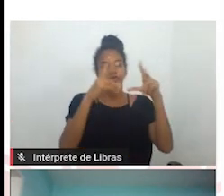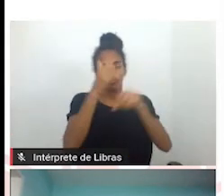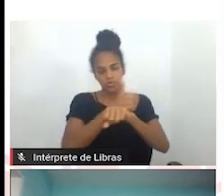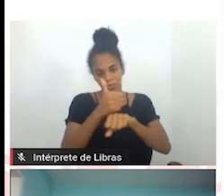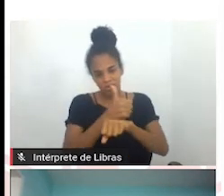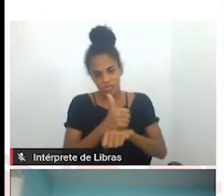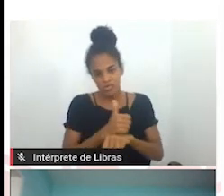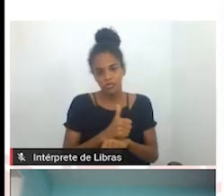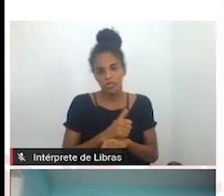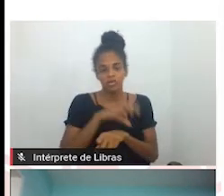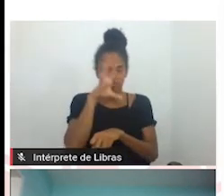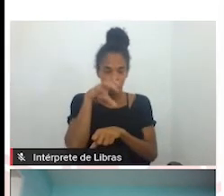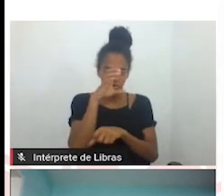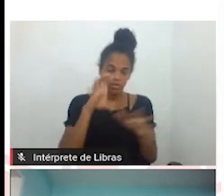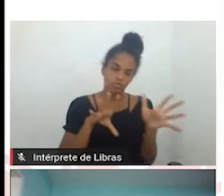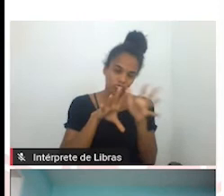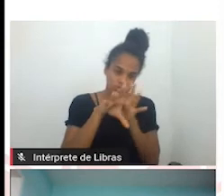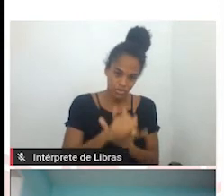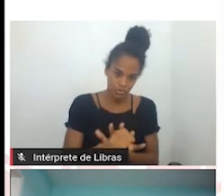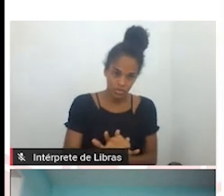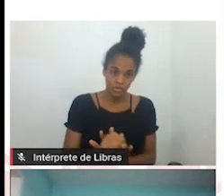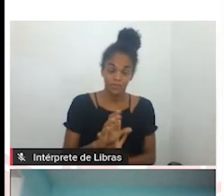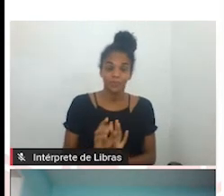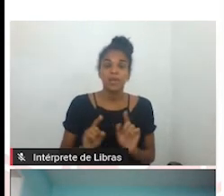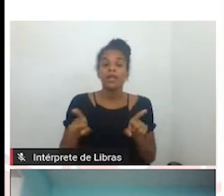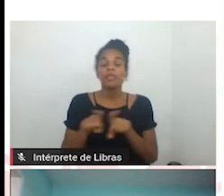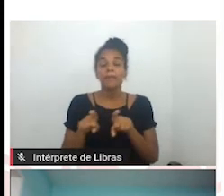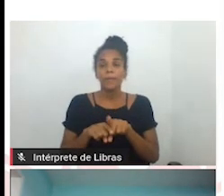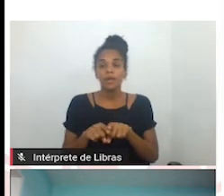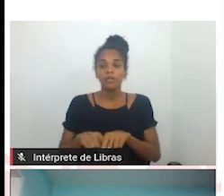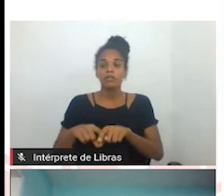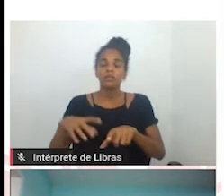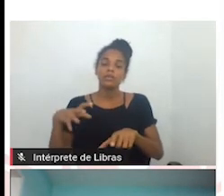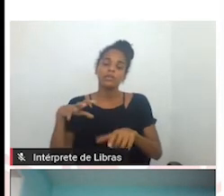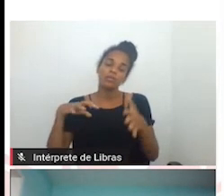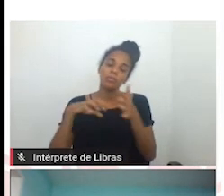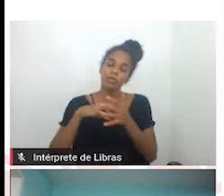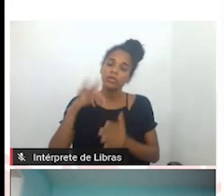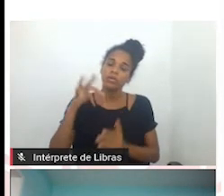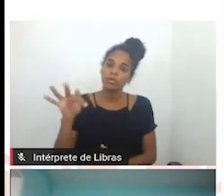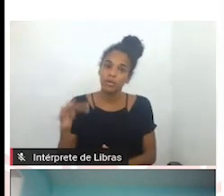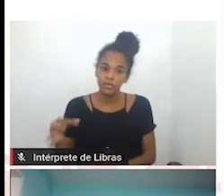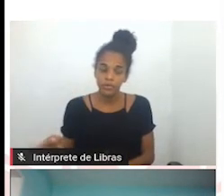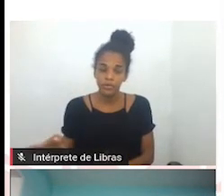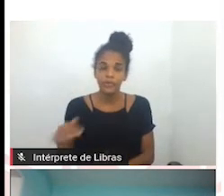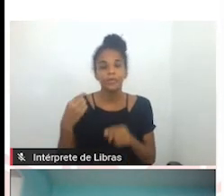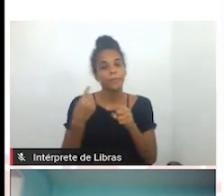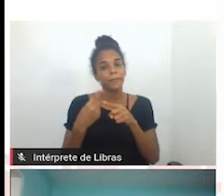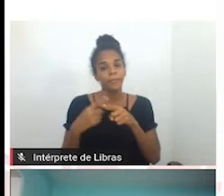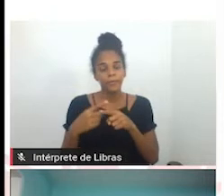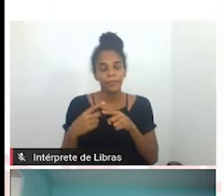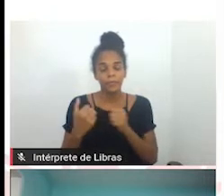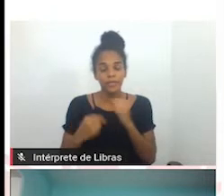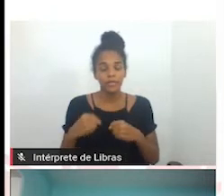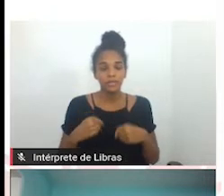fazer a sedação contínua, porque essa sedação com bloqueador neuromuscular, principalmente se for a succinilcolina, tem um efeito rápido e o paciente pode